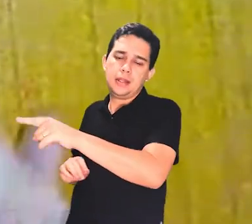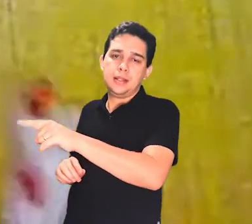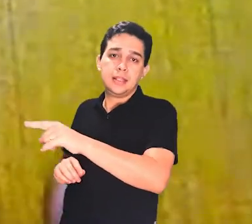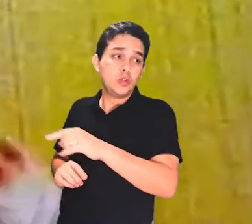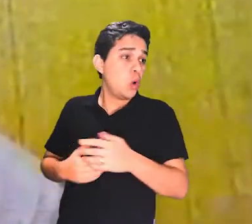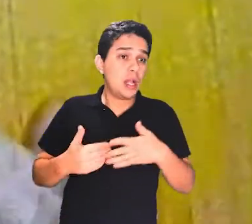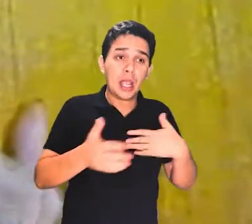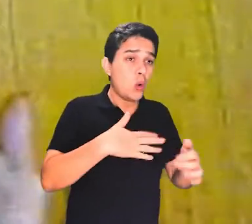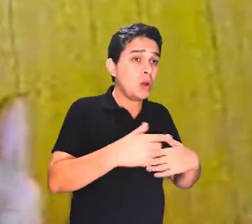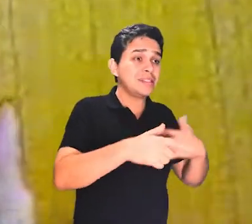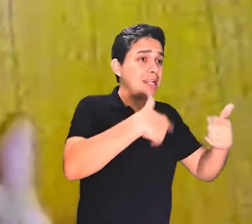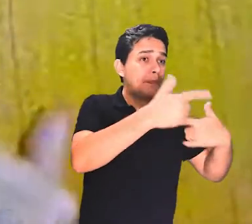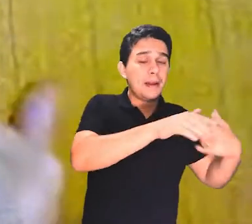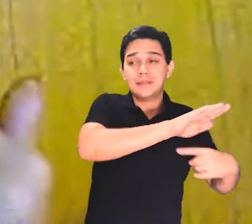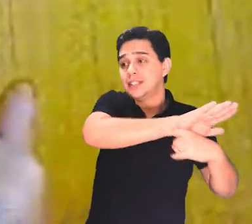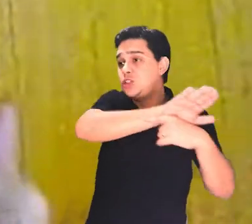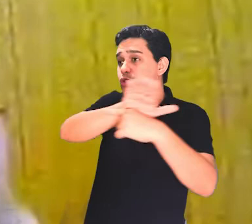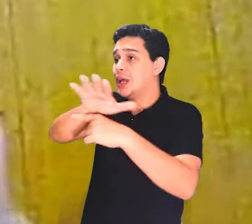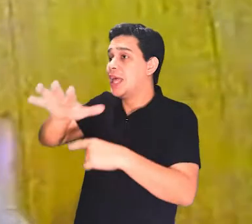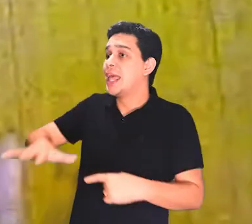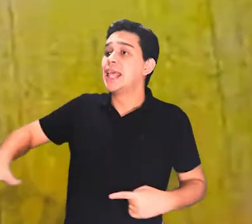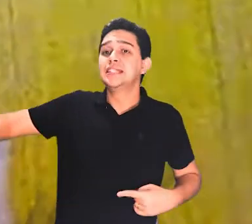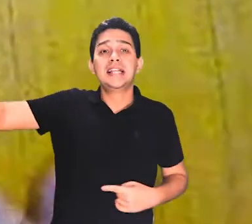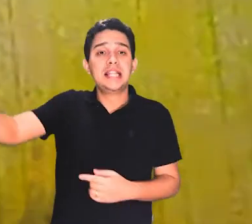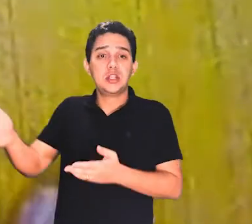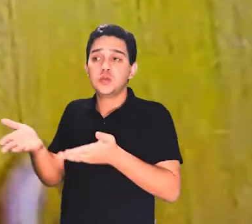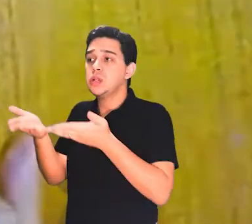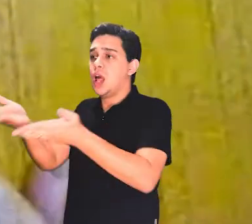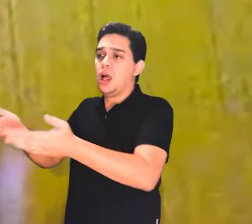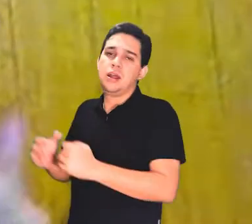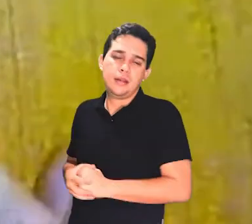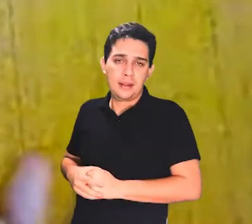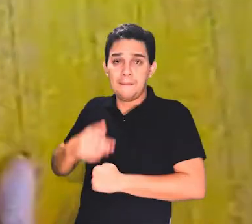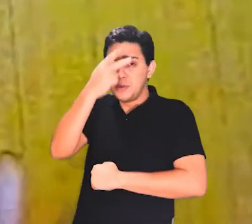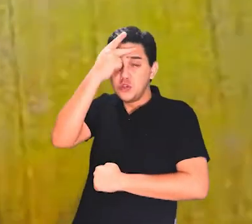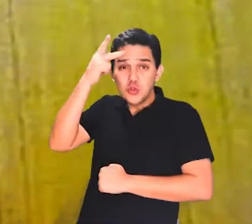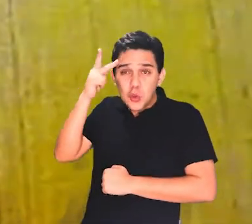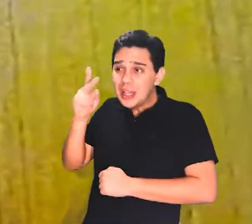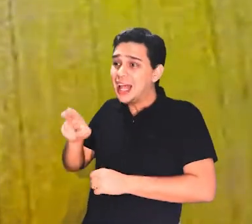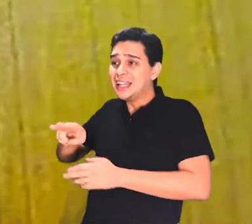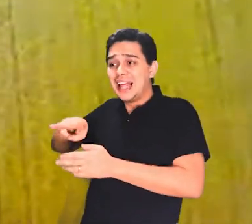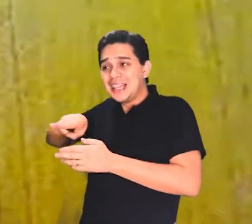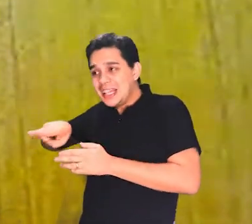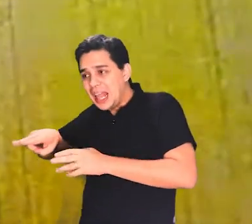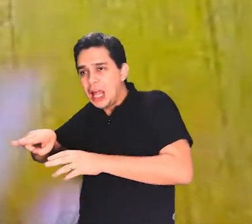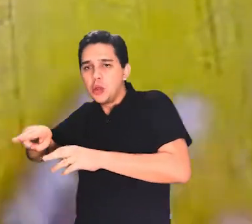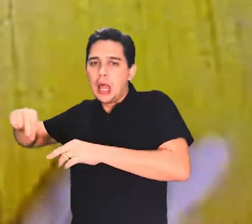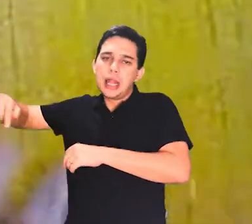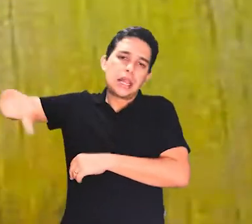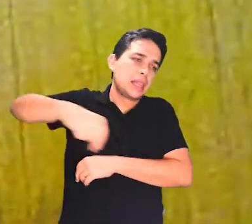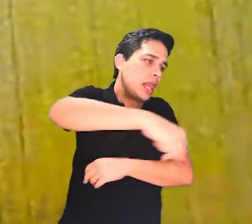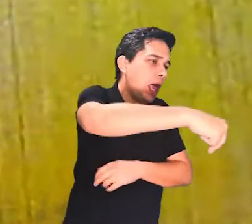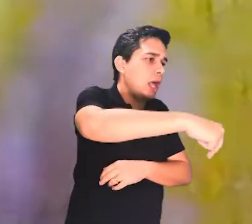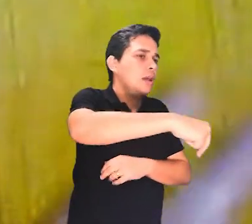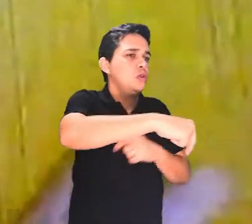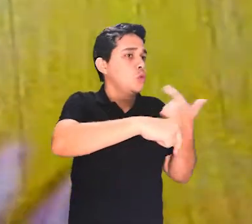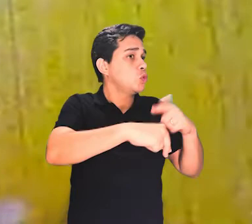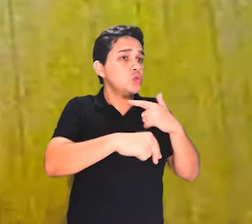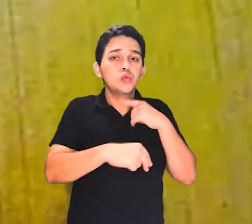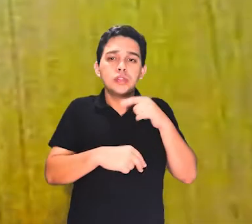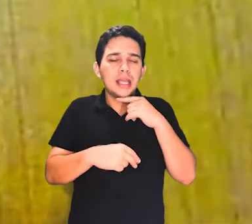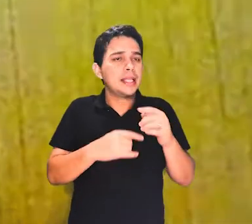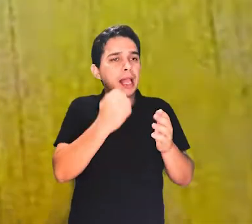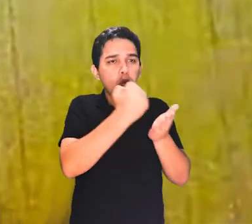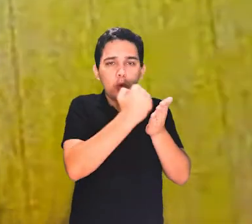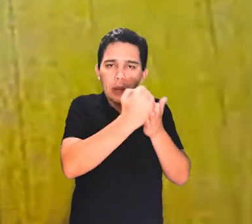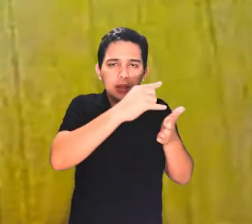nós, salvo se a pessoa estiver acamada e não conseguir realmente deambular. Então, há toda uma são várias